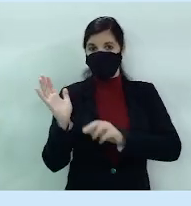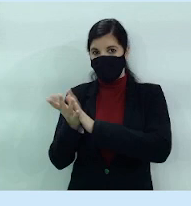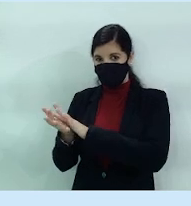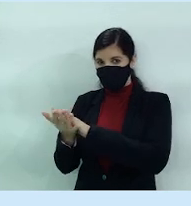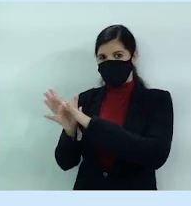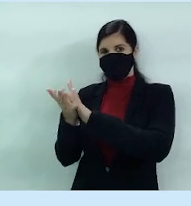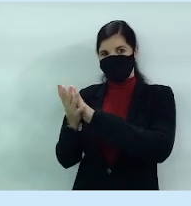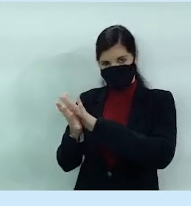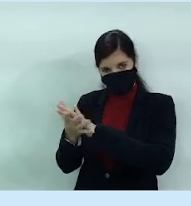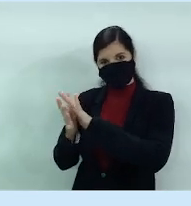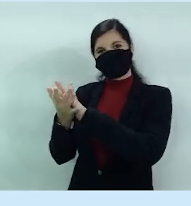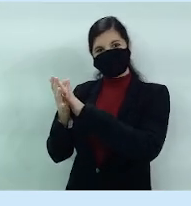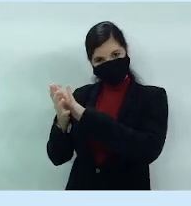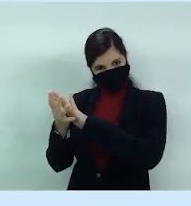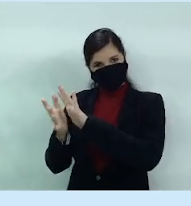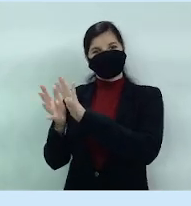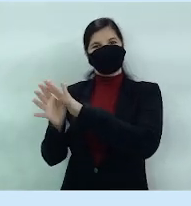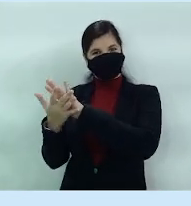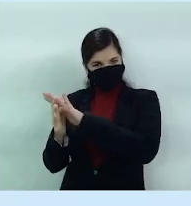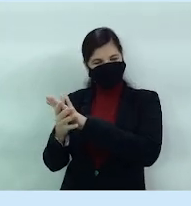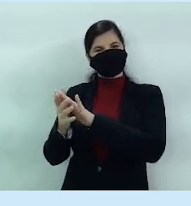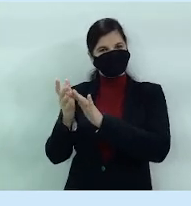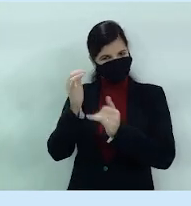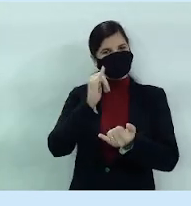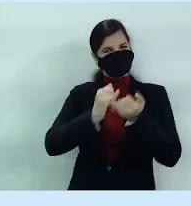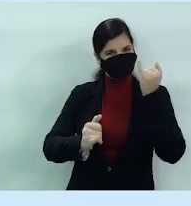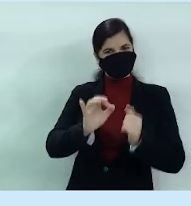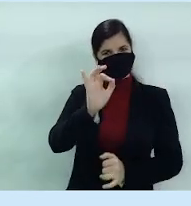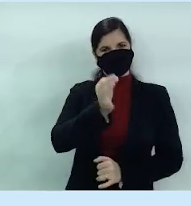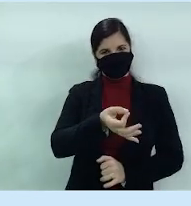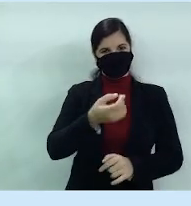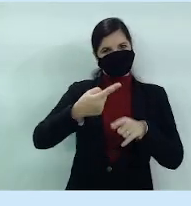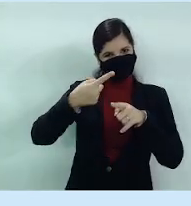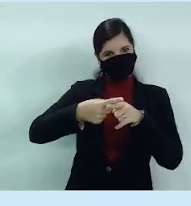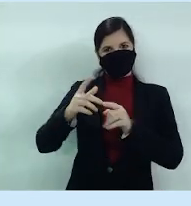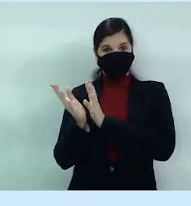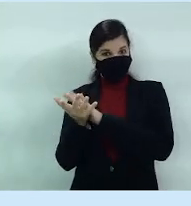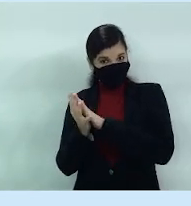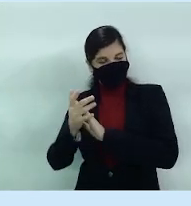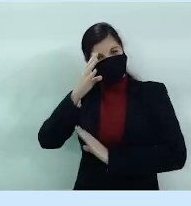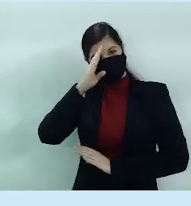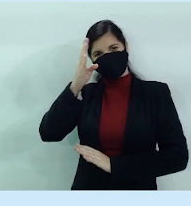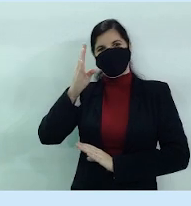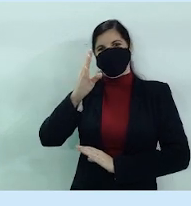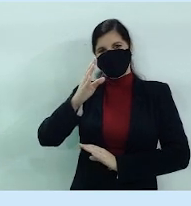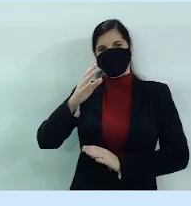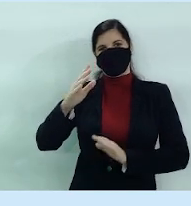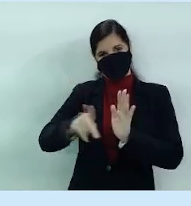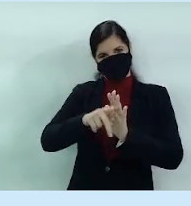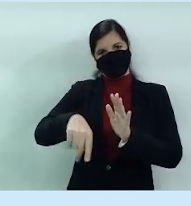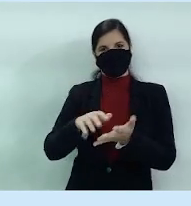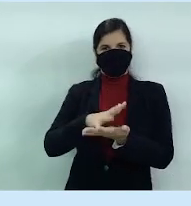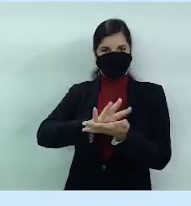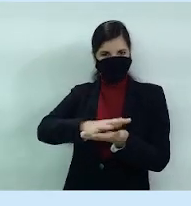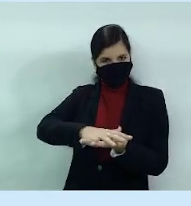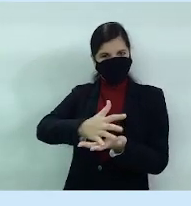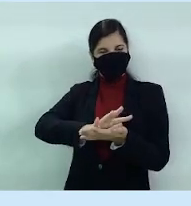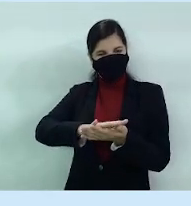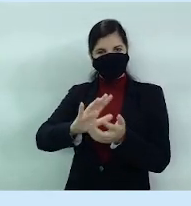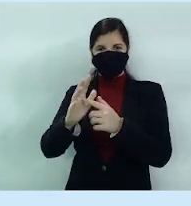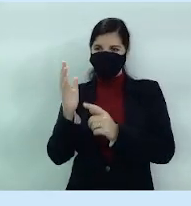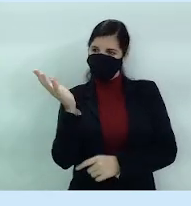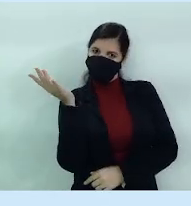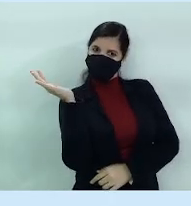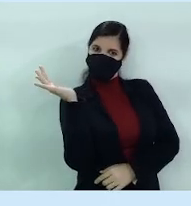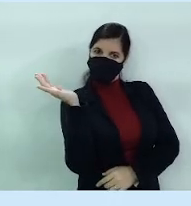sambistas fazem com o pandeiro, né? Que o pandeiro é um dos principais instrumentos do samba. E aí ele está levantando a